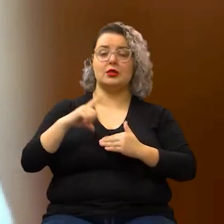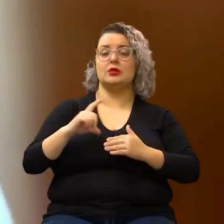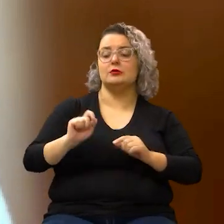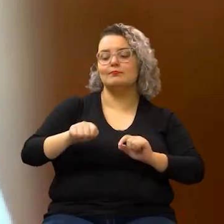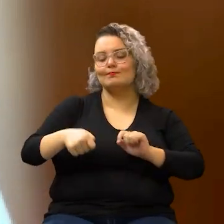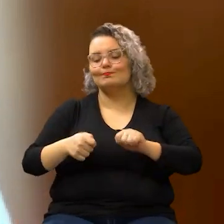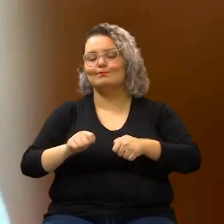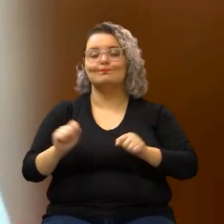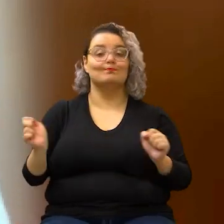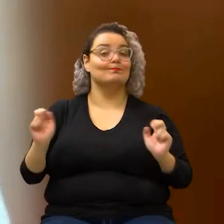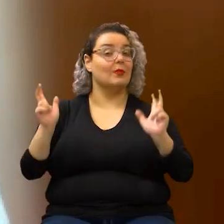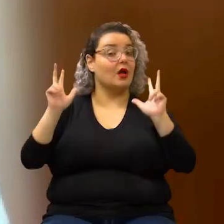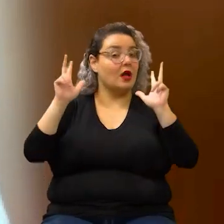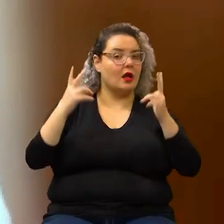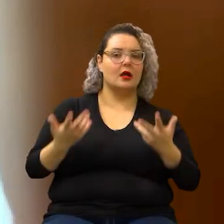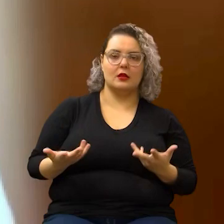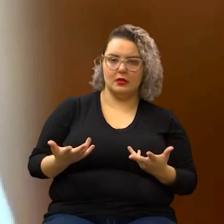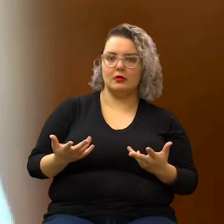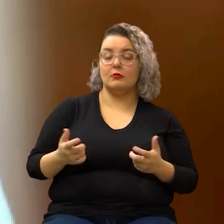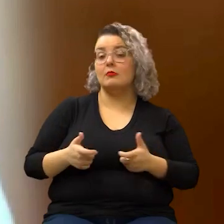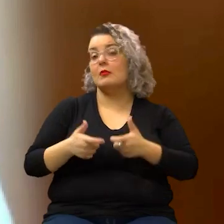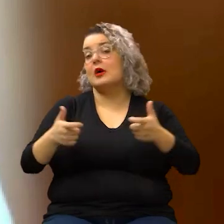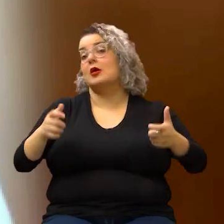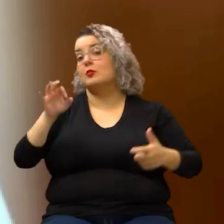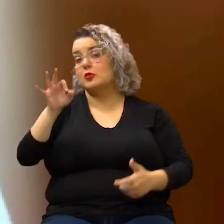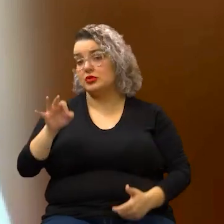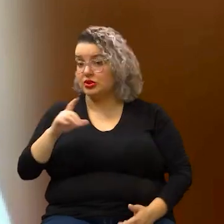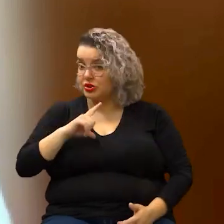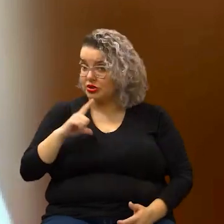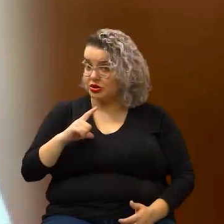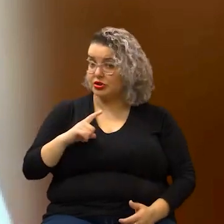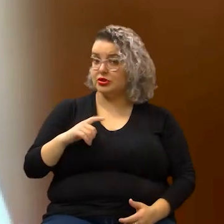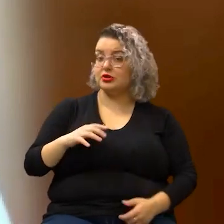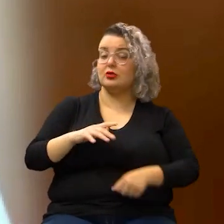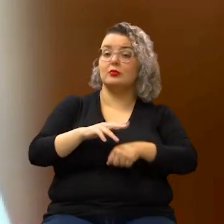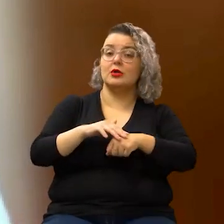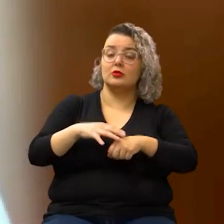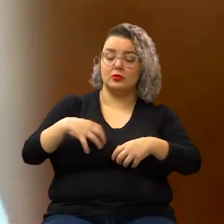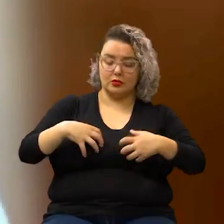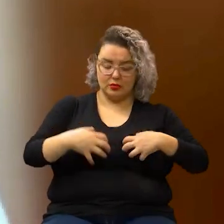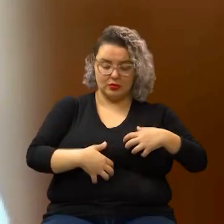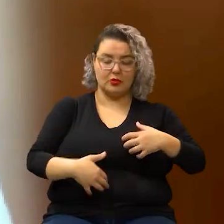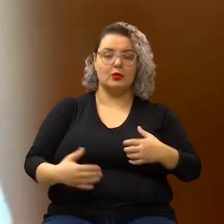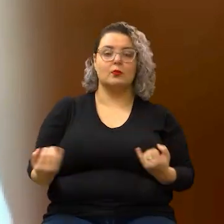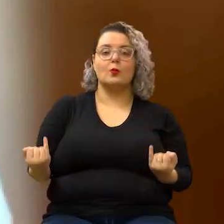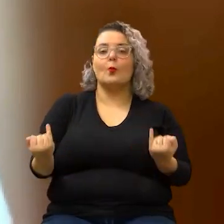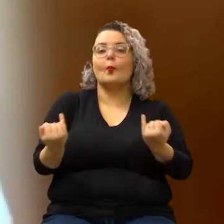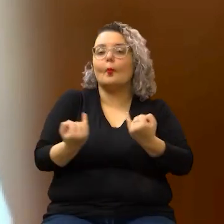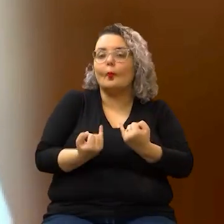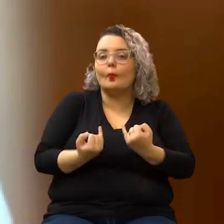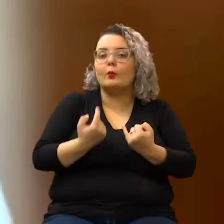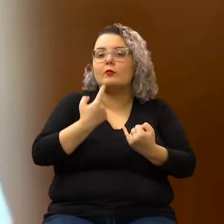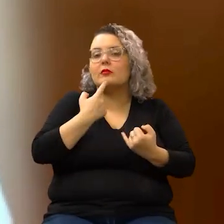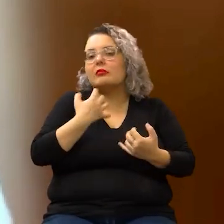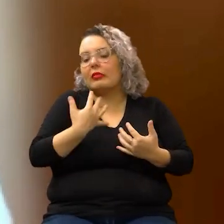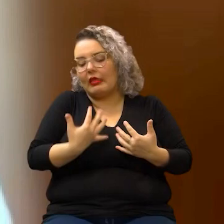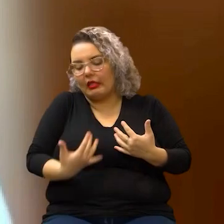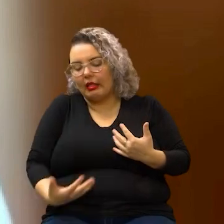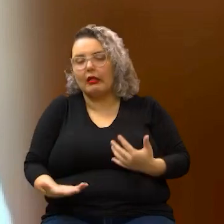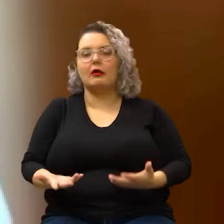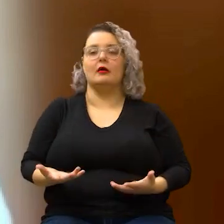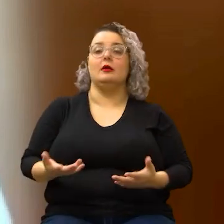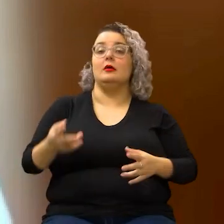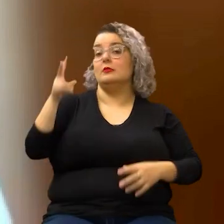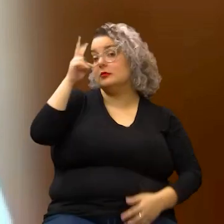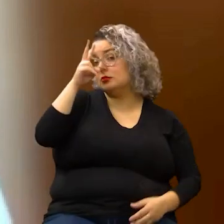tenham sinais que a gente chama de alarme, ou seja, maior chance de ter uma doença orgânica, perda de peso,